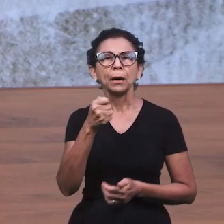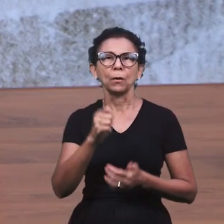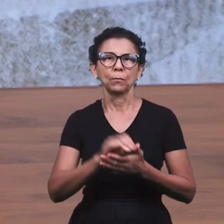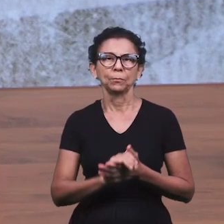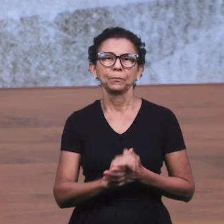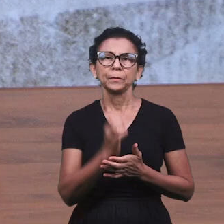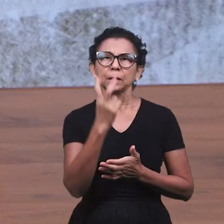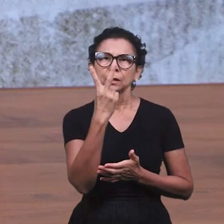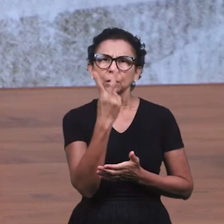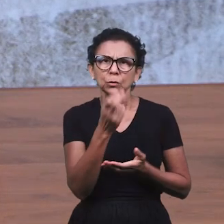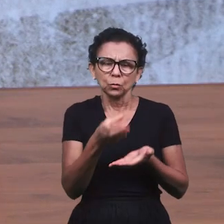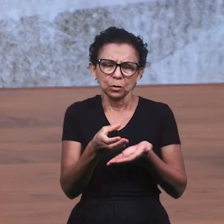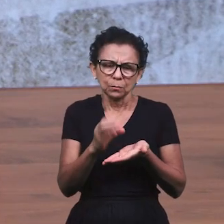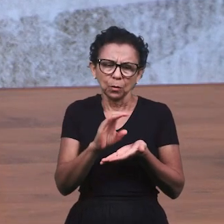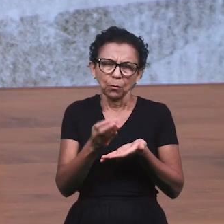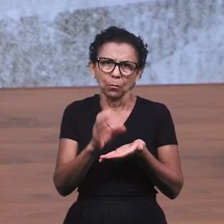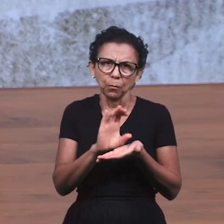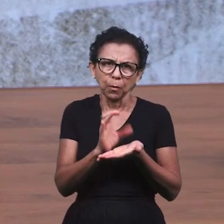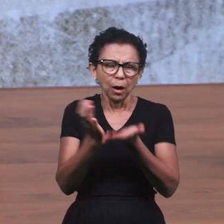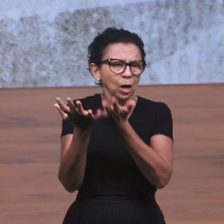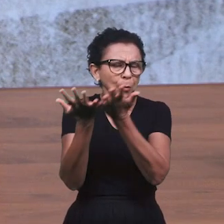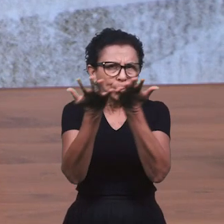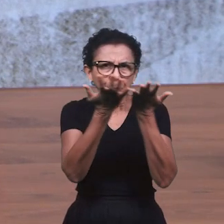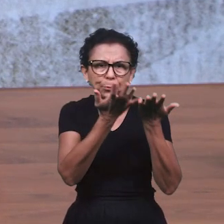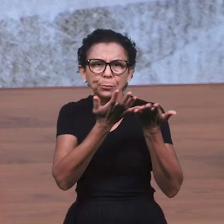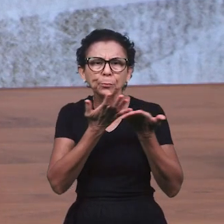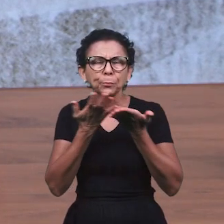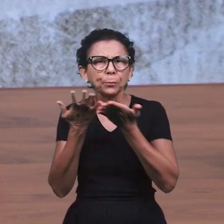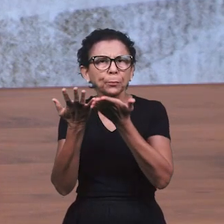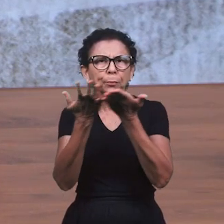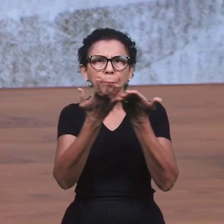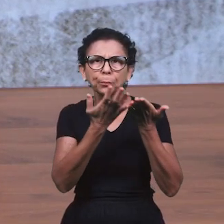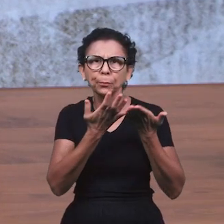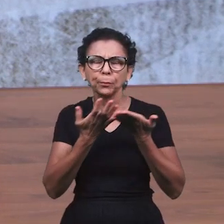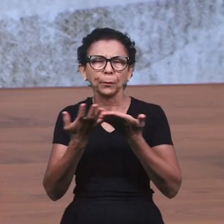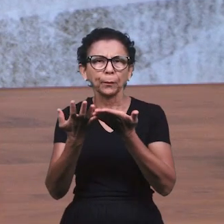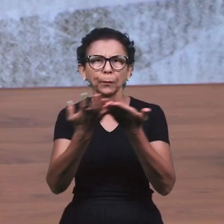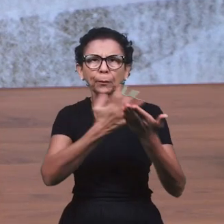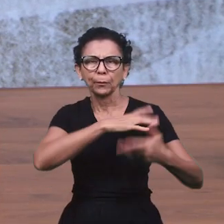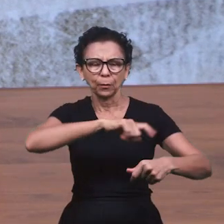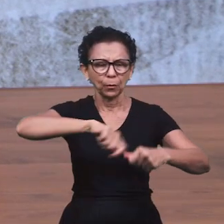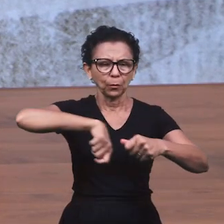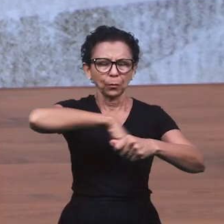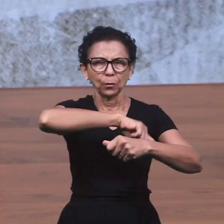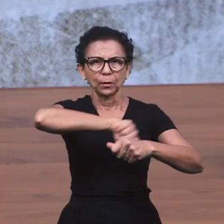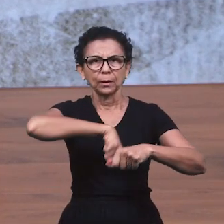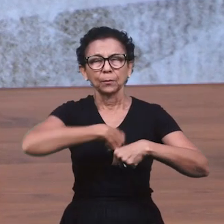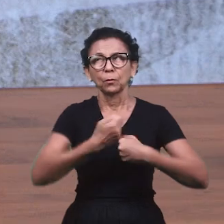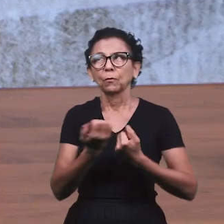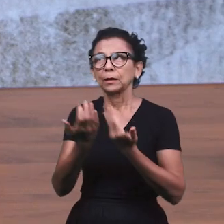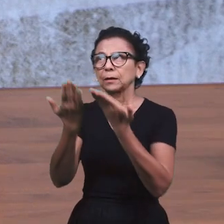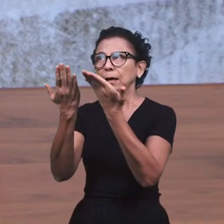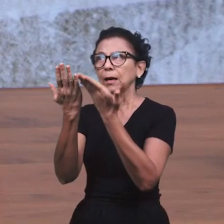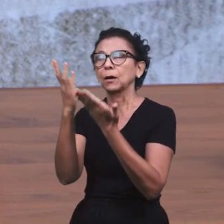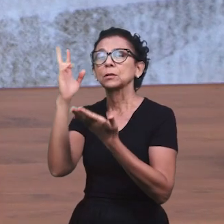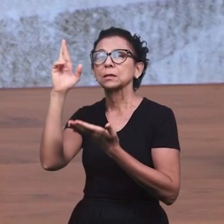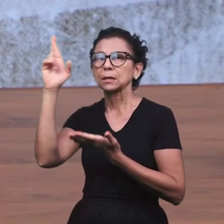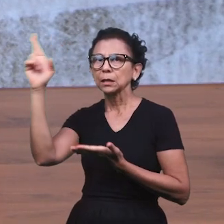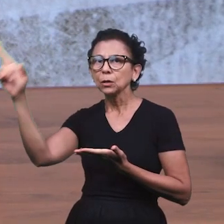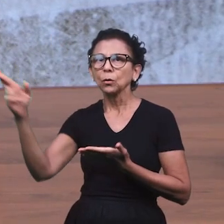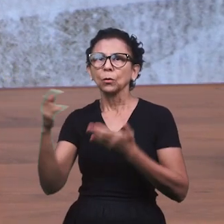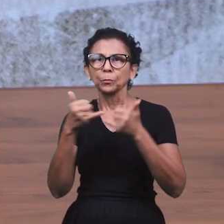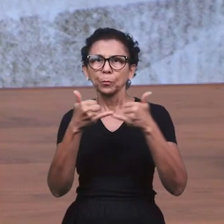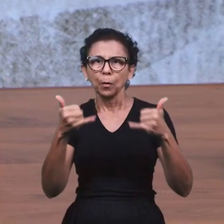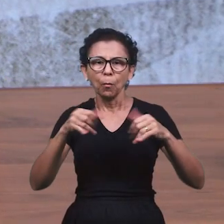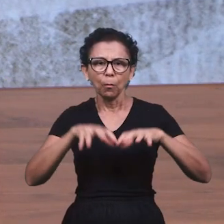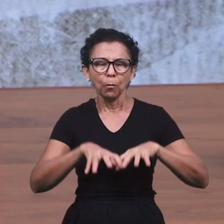de farinha serão. Levedados se cozerão, primícias são ao Senhor. Também com o